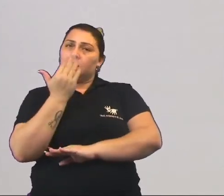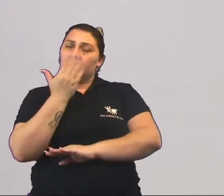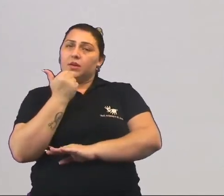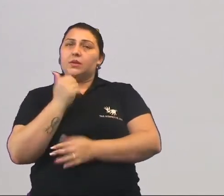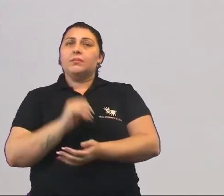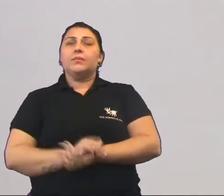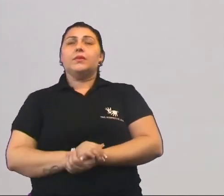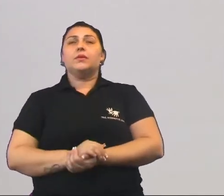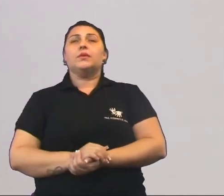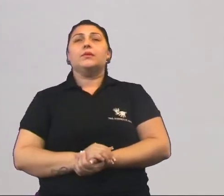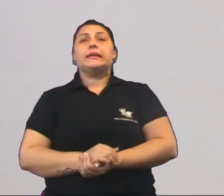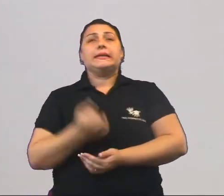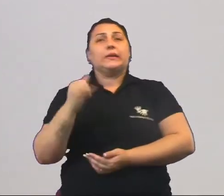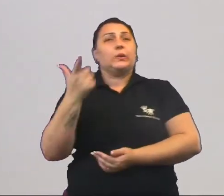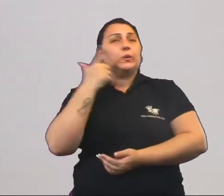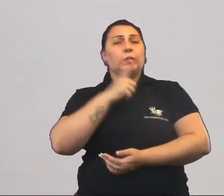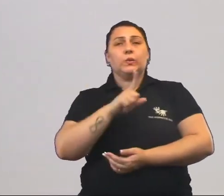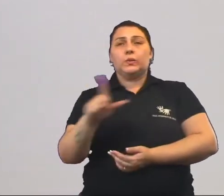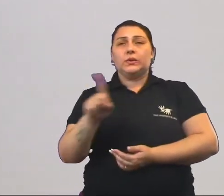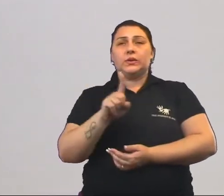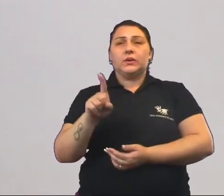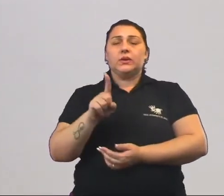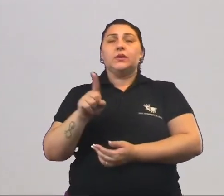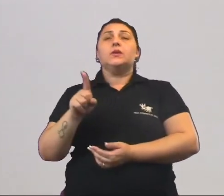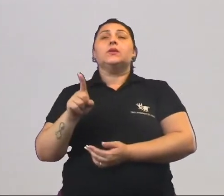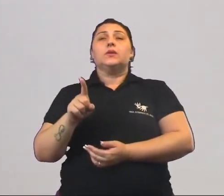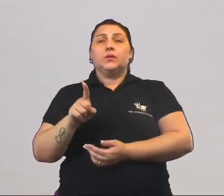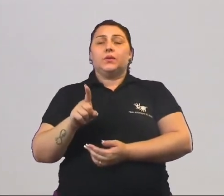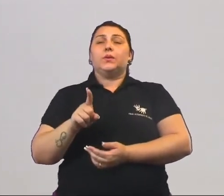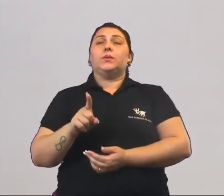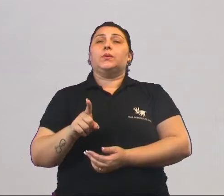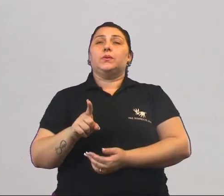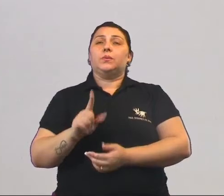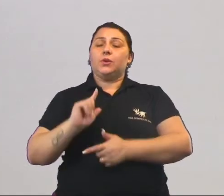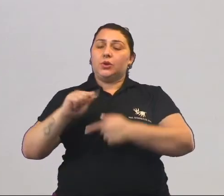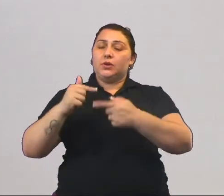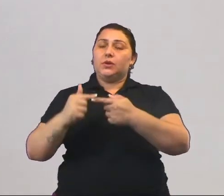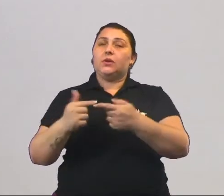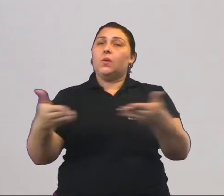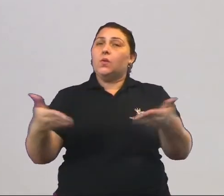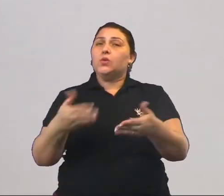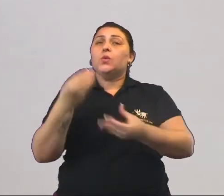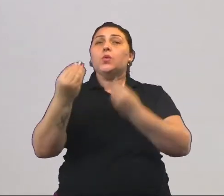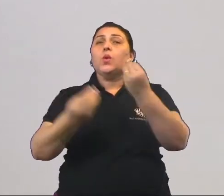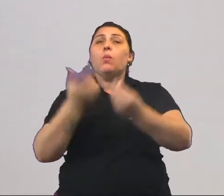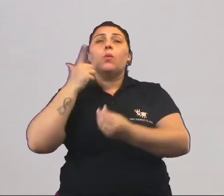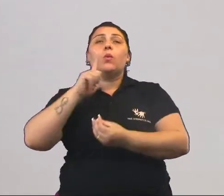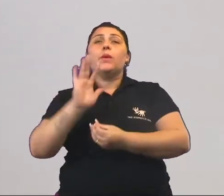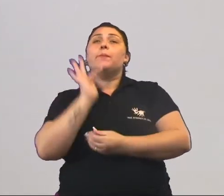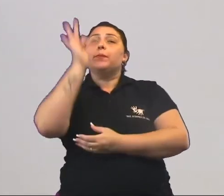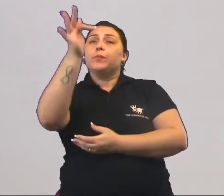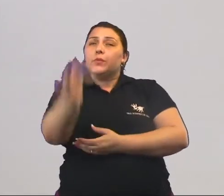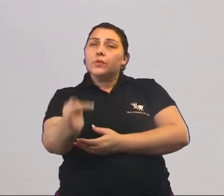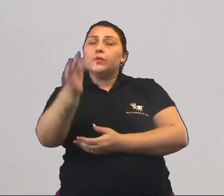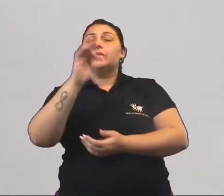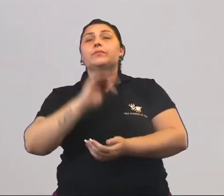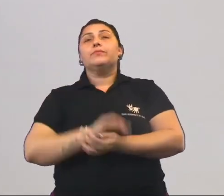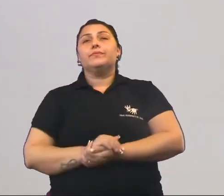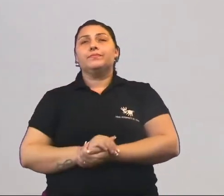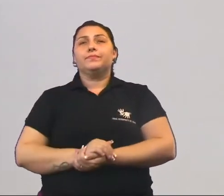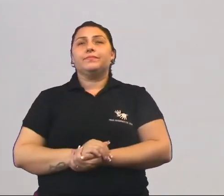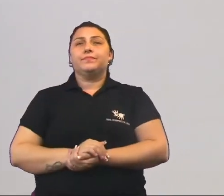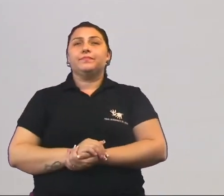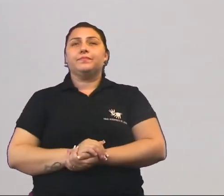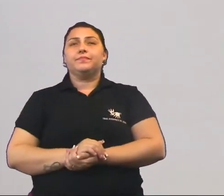alimentação. Então, se eu não estou conseguindo manter o sustento para a geração atual, como eu conseguirei para as futuras